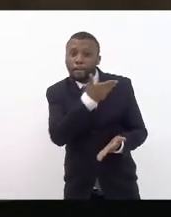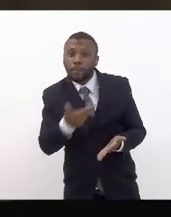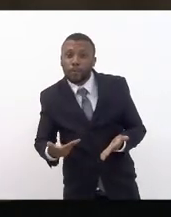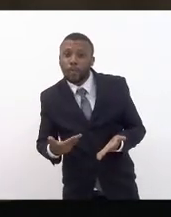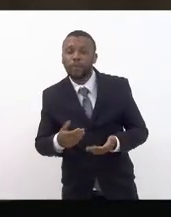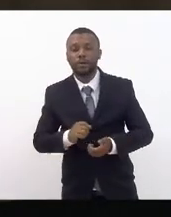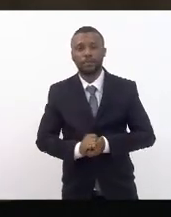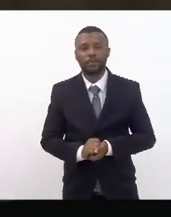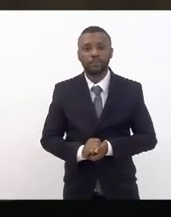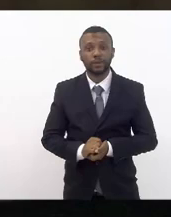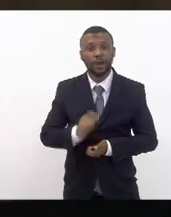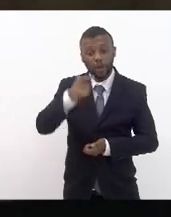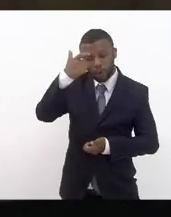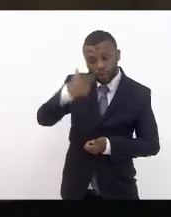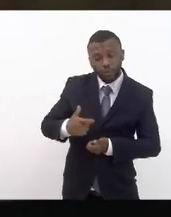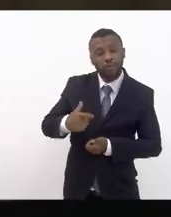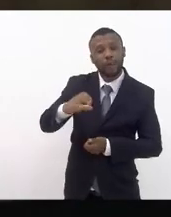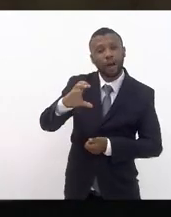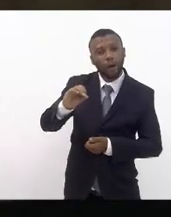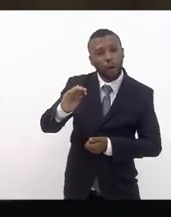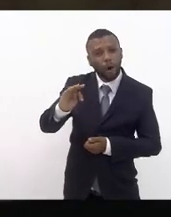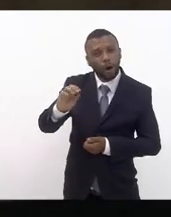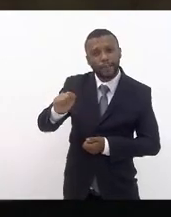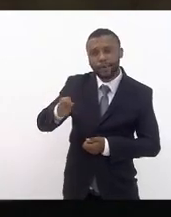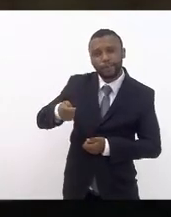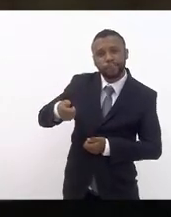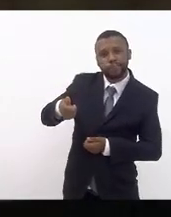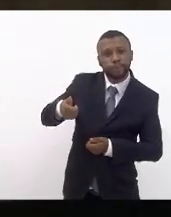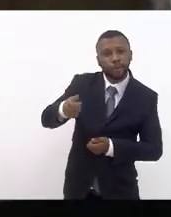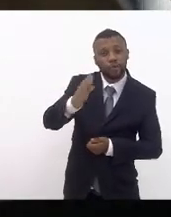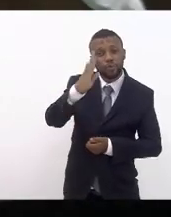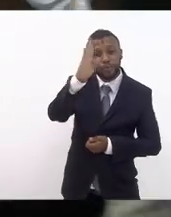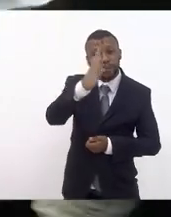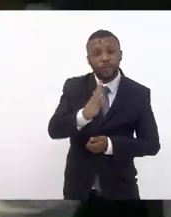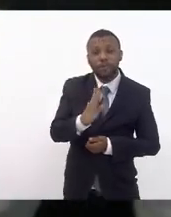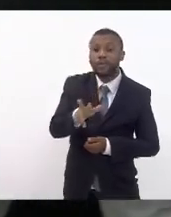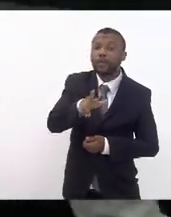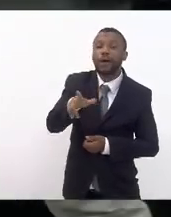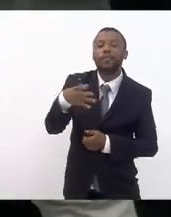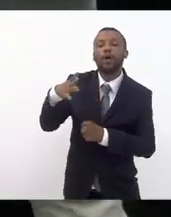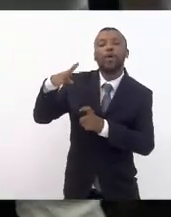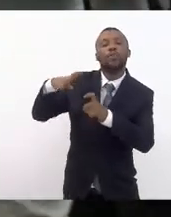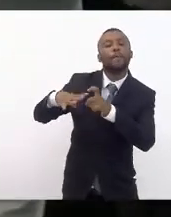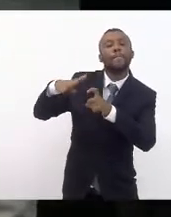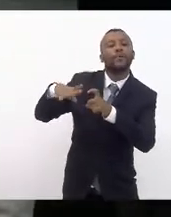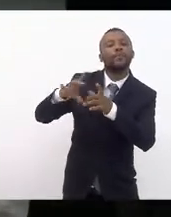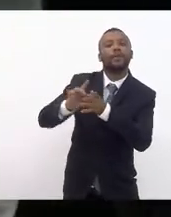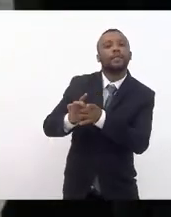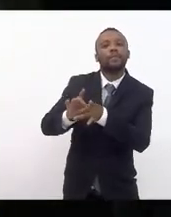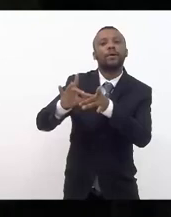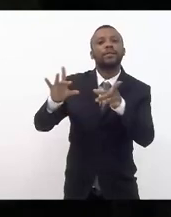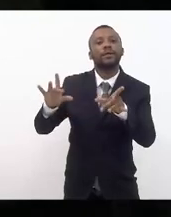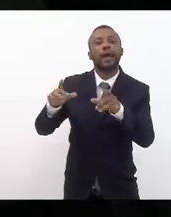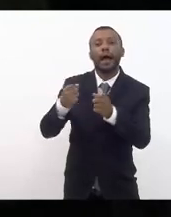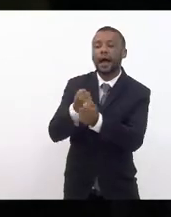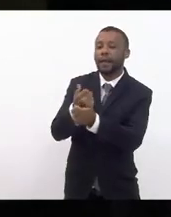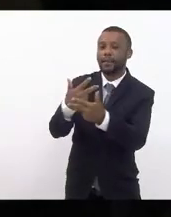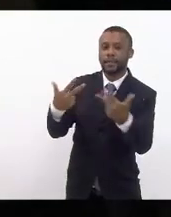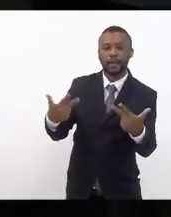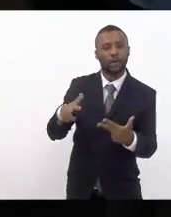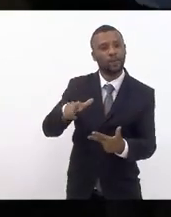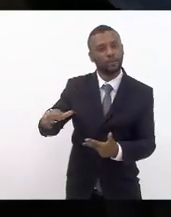das cotas. Eu sou filha de um Brasil que não é do mito da democracia racial, mas um